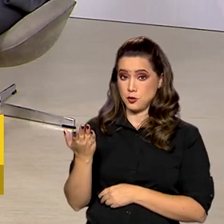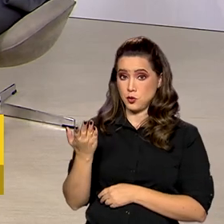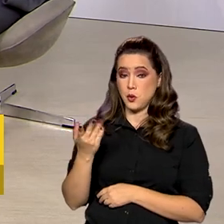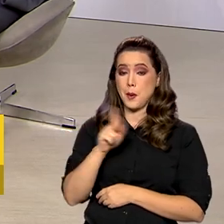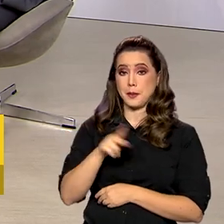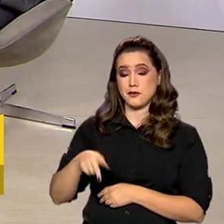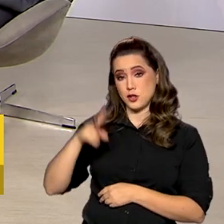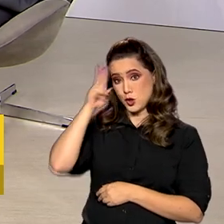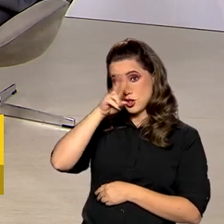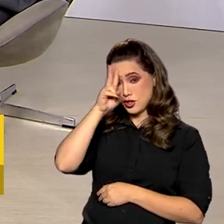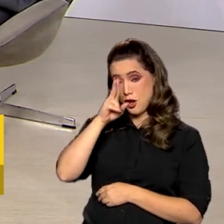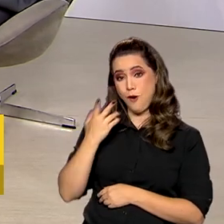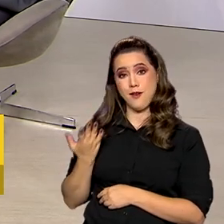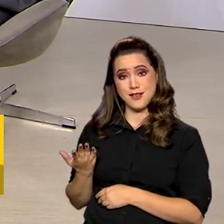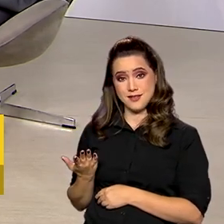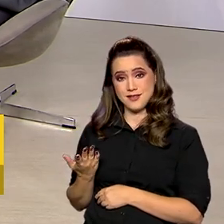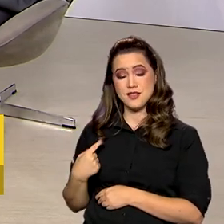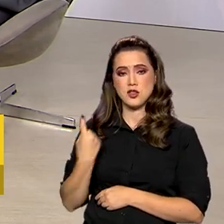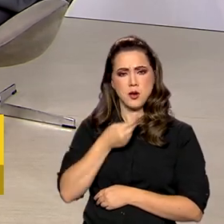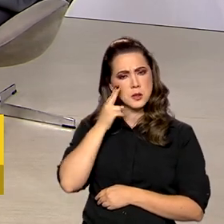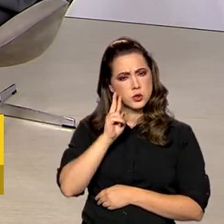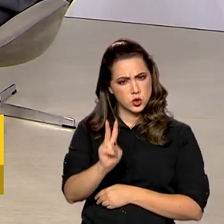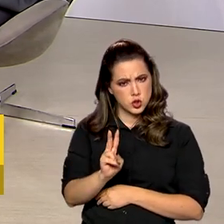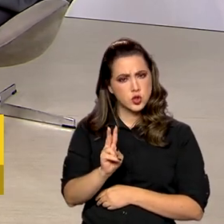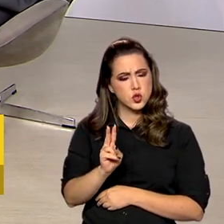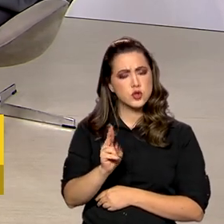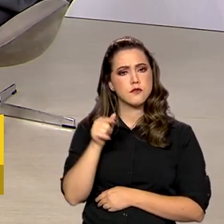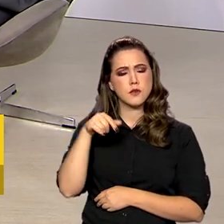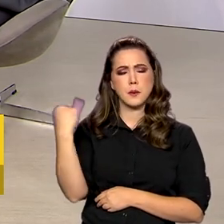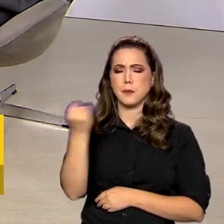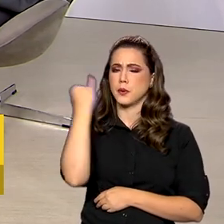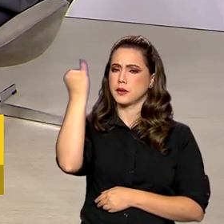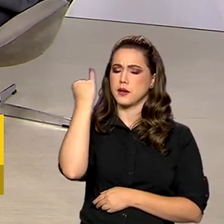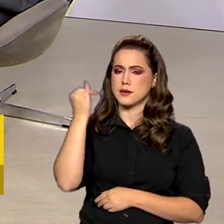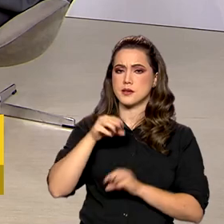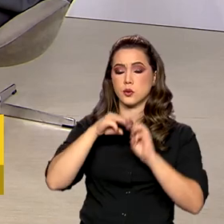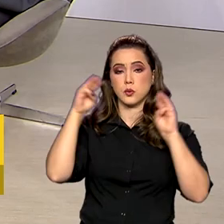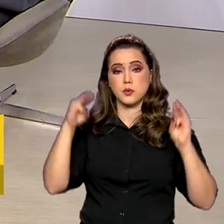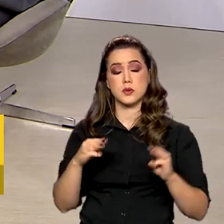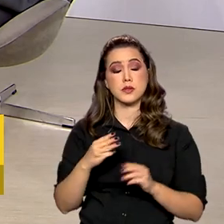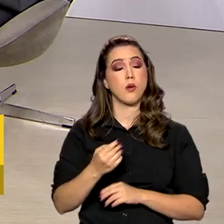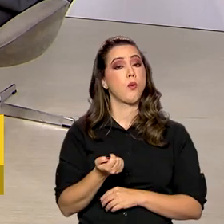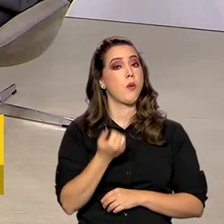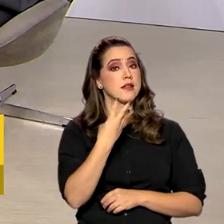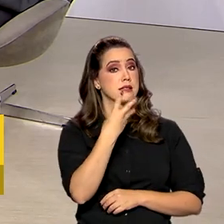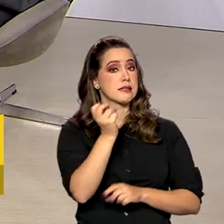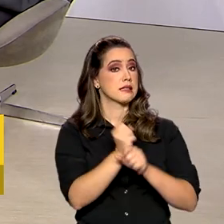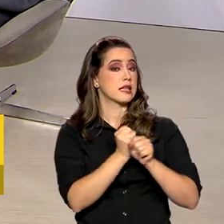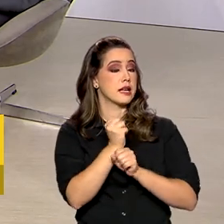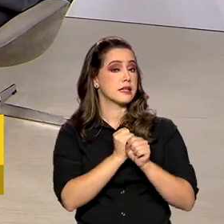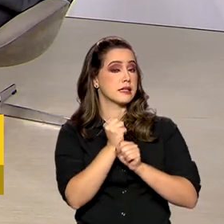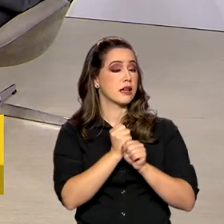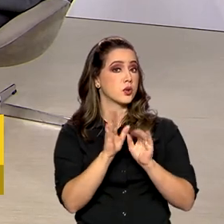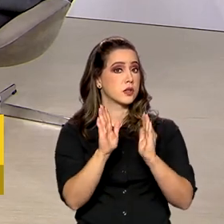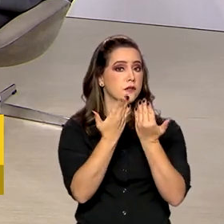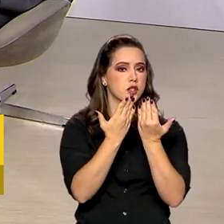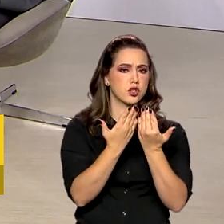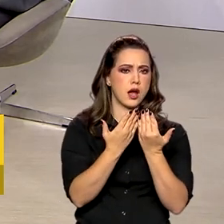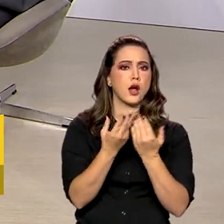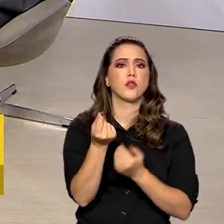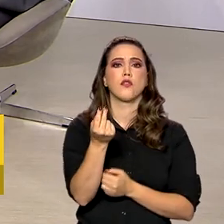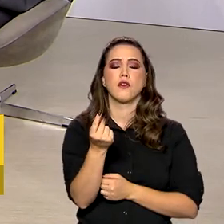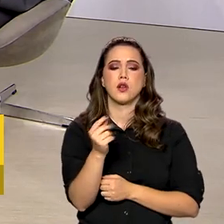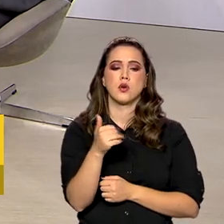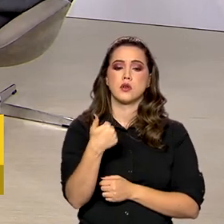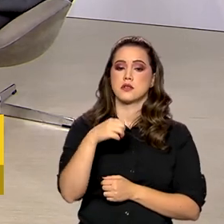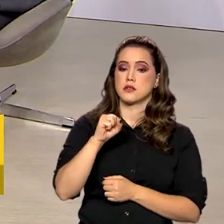Vimos ali a importância do museu, quase uma década fechado, 3 anos de reforma, uma reforma mais de 180 milhões de reais que coloca